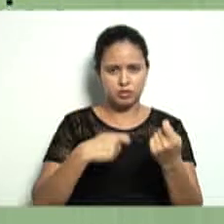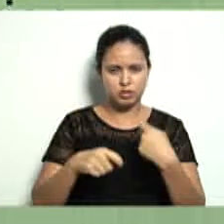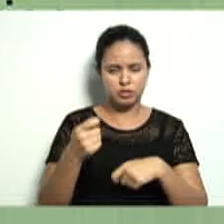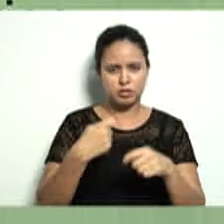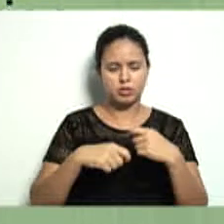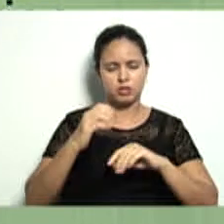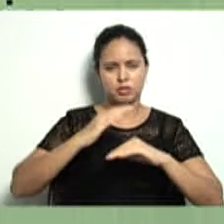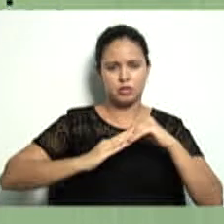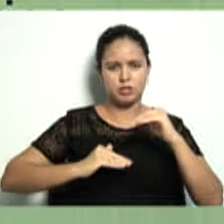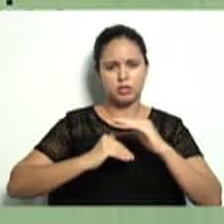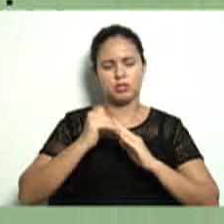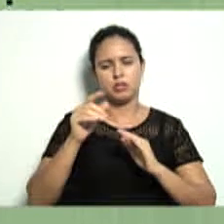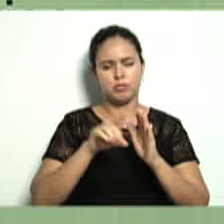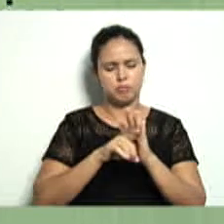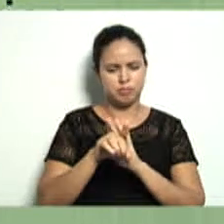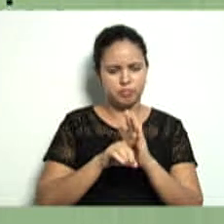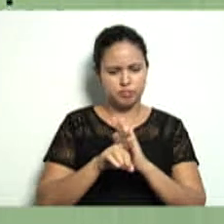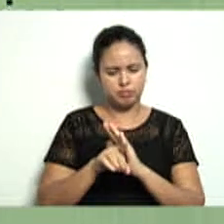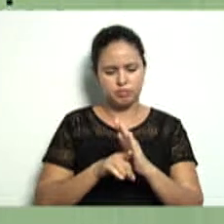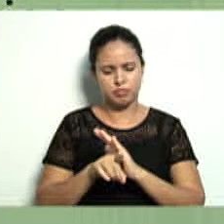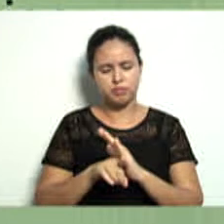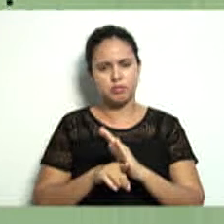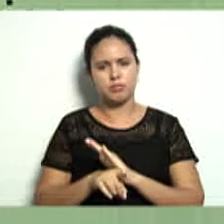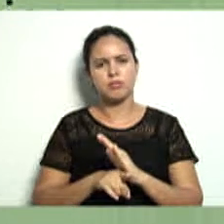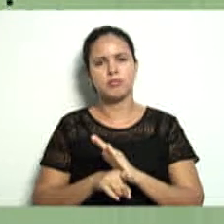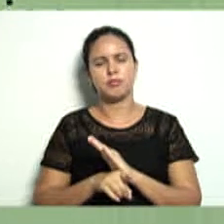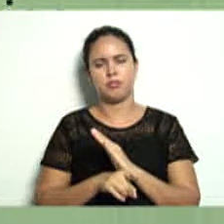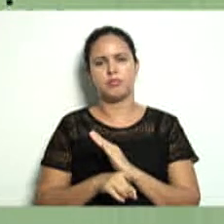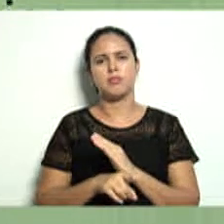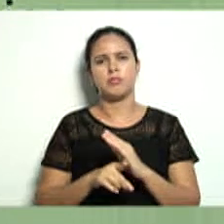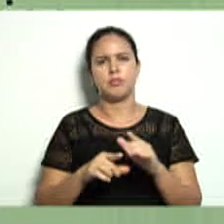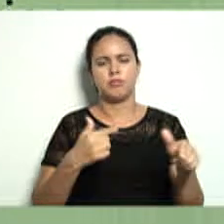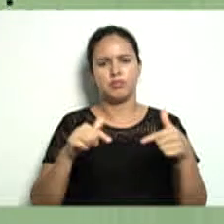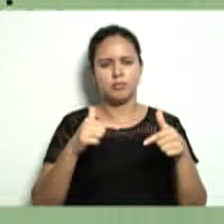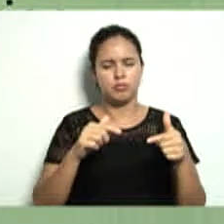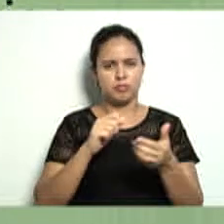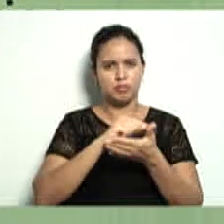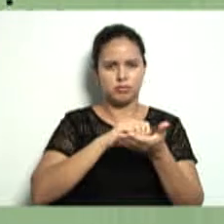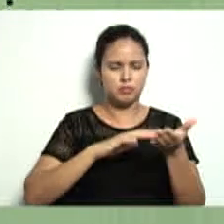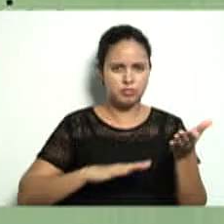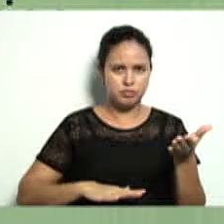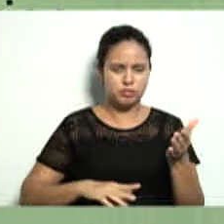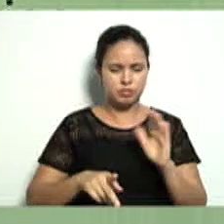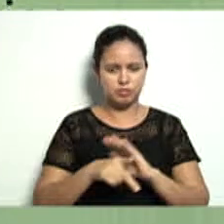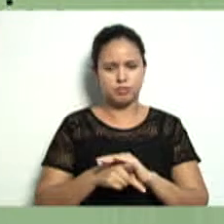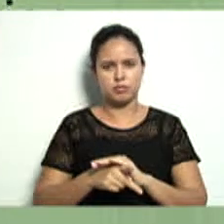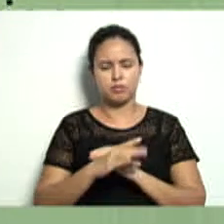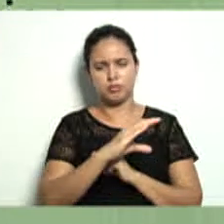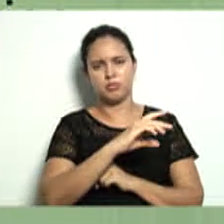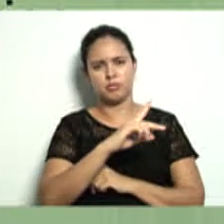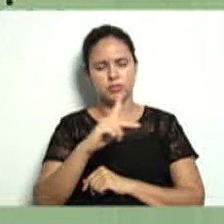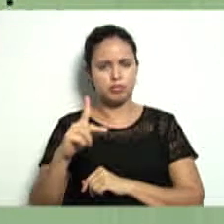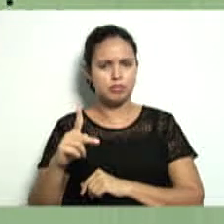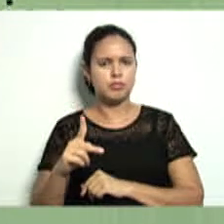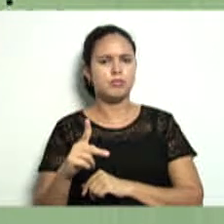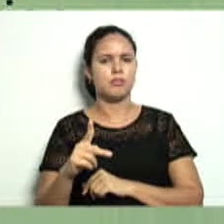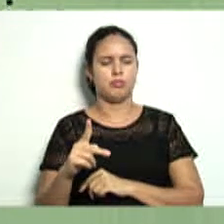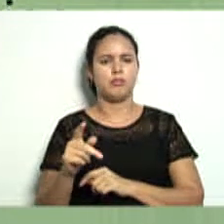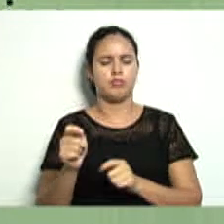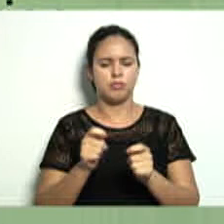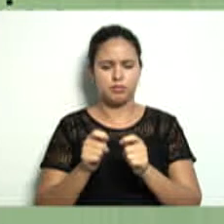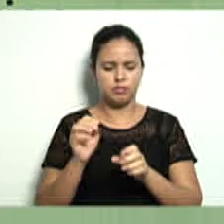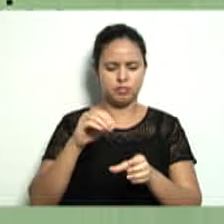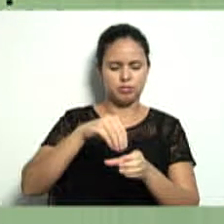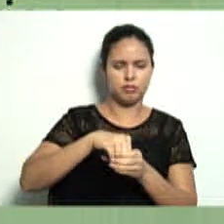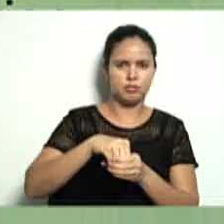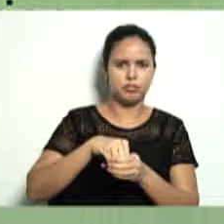é a habilidade de avaliar as operações financeiras da companhia, inclusive de gestão dos controles